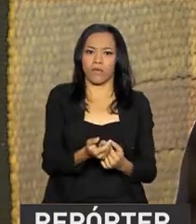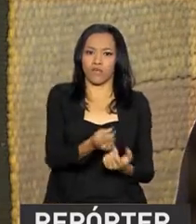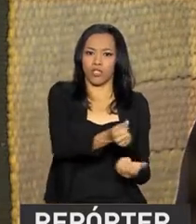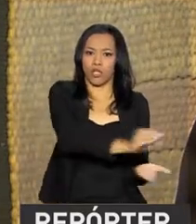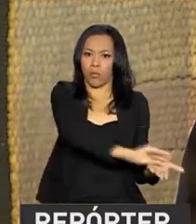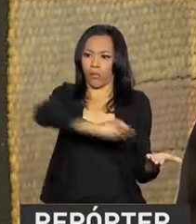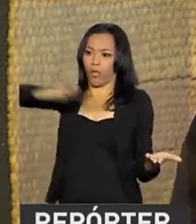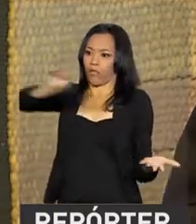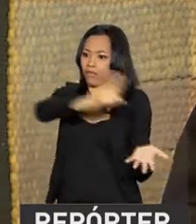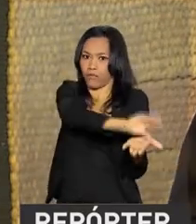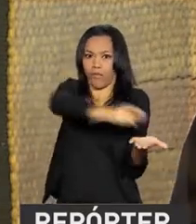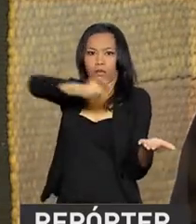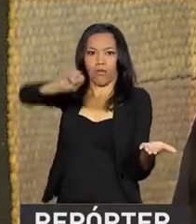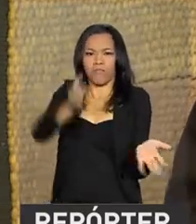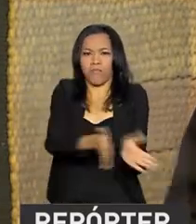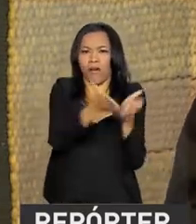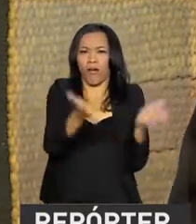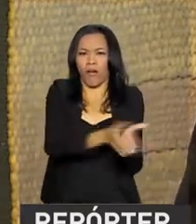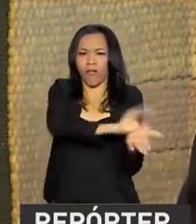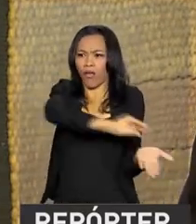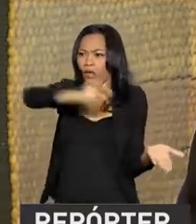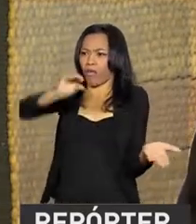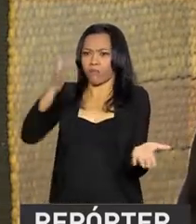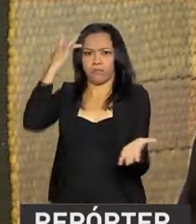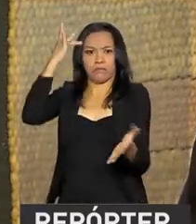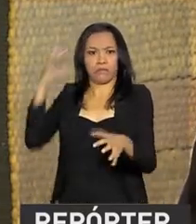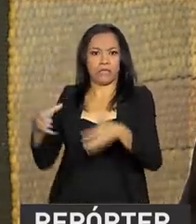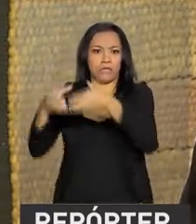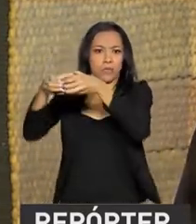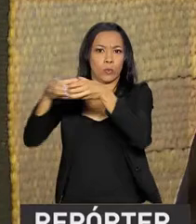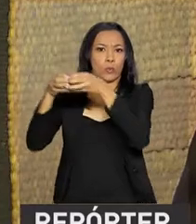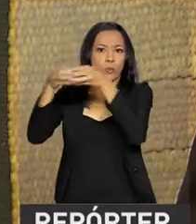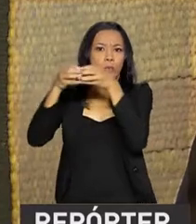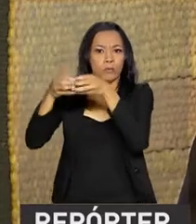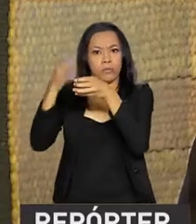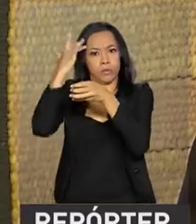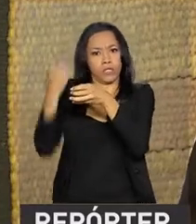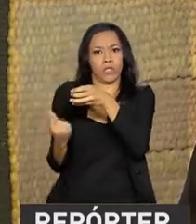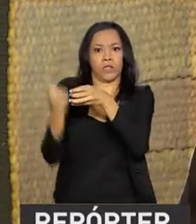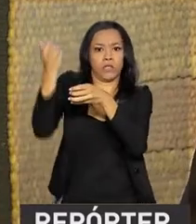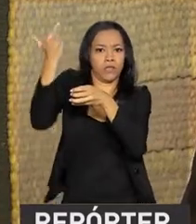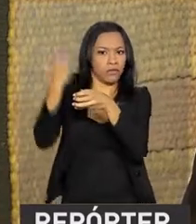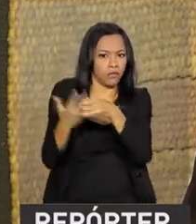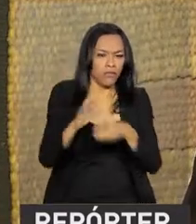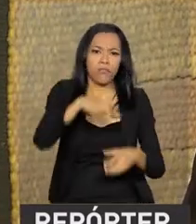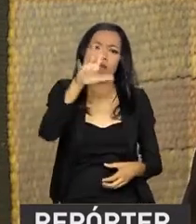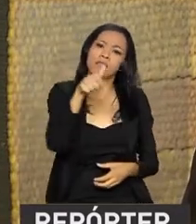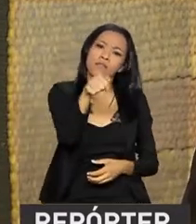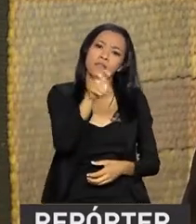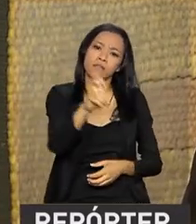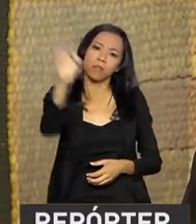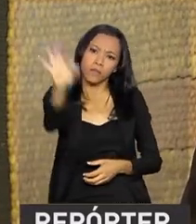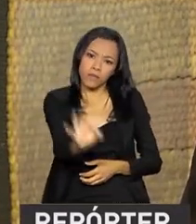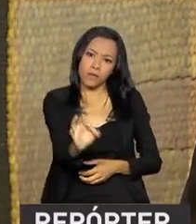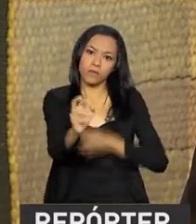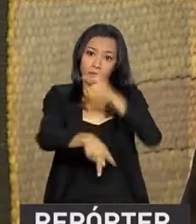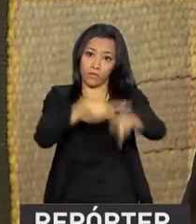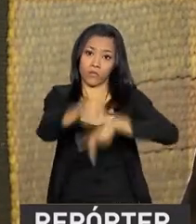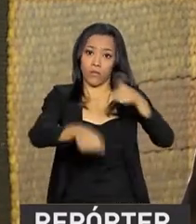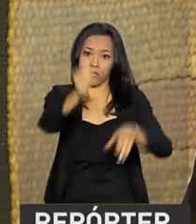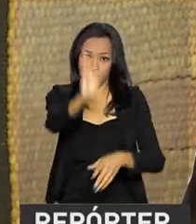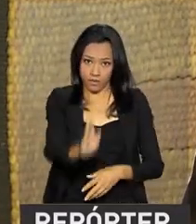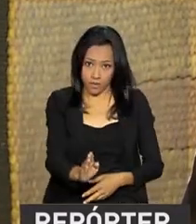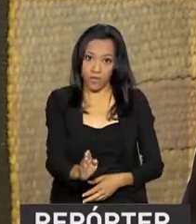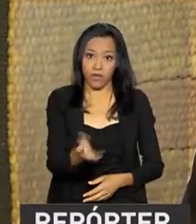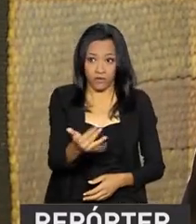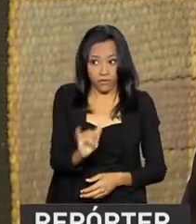ricos. Nós estamos fazendo algo em favor dos pobres. Mais de 65%, 70% da população brasileira,